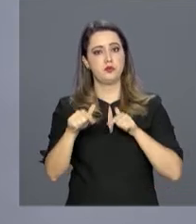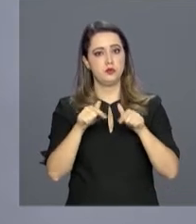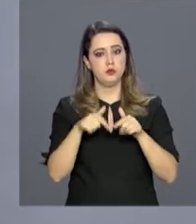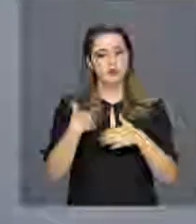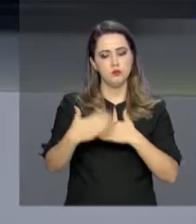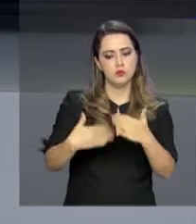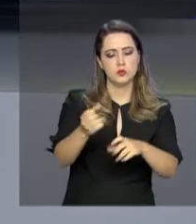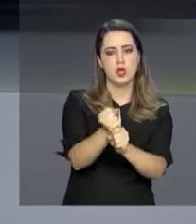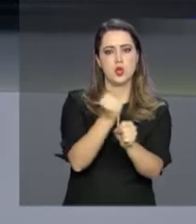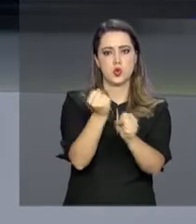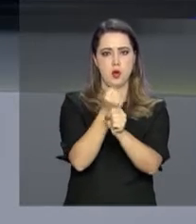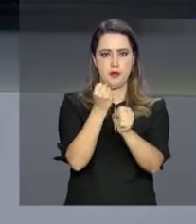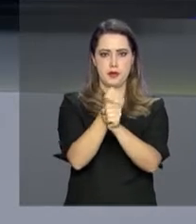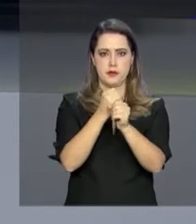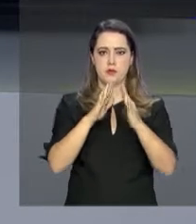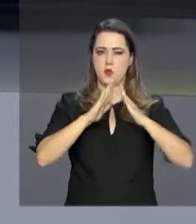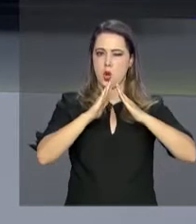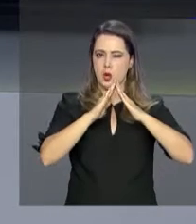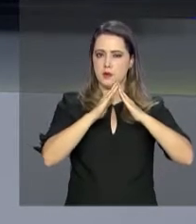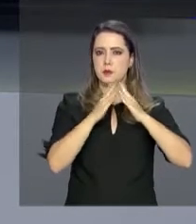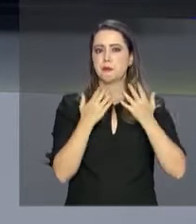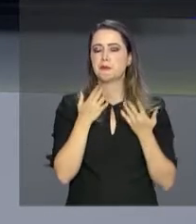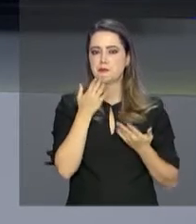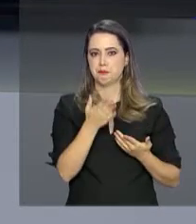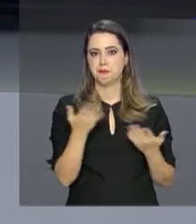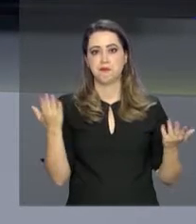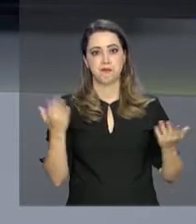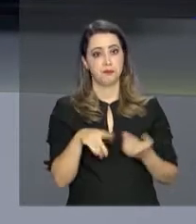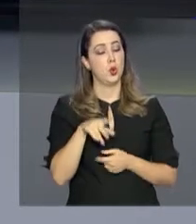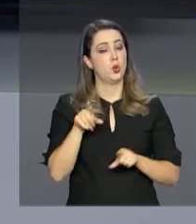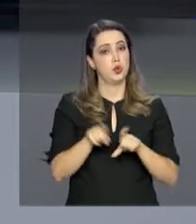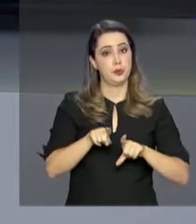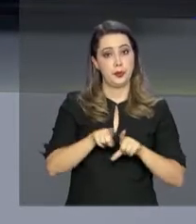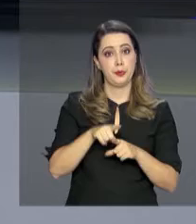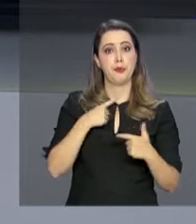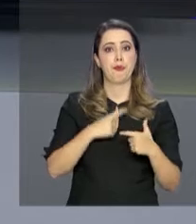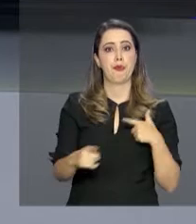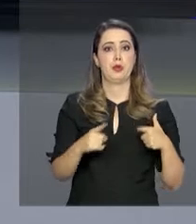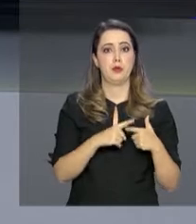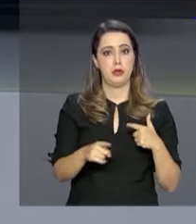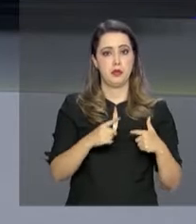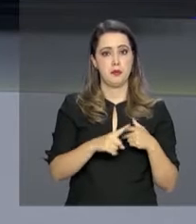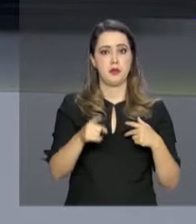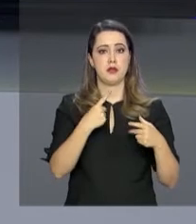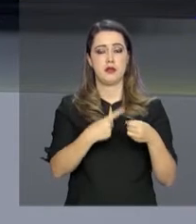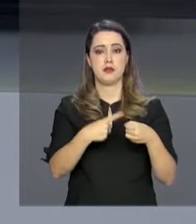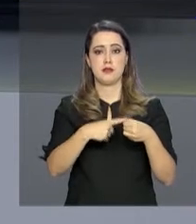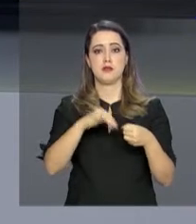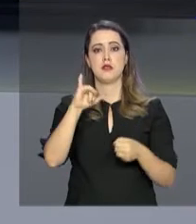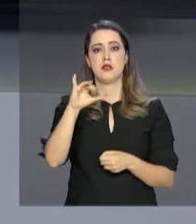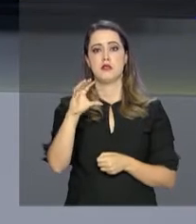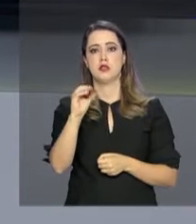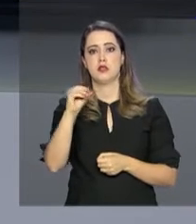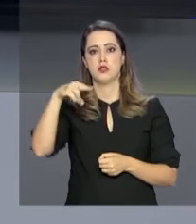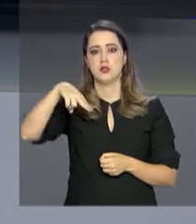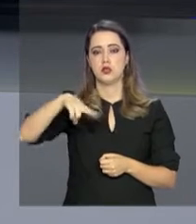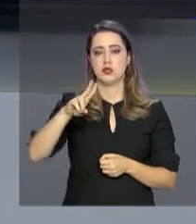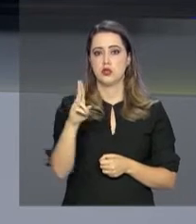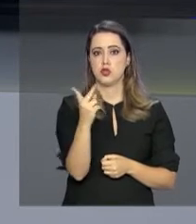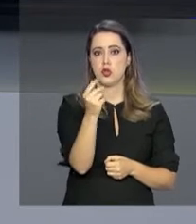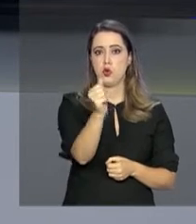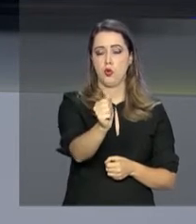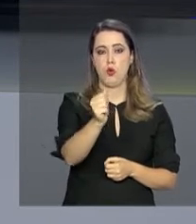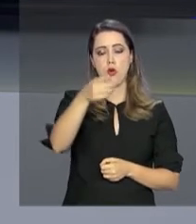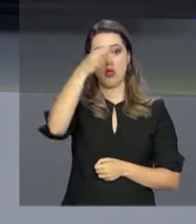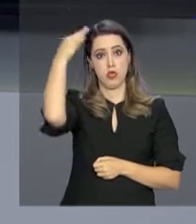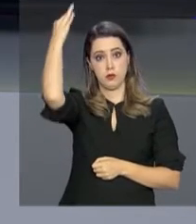obras a defesa civil nacional reconheceu hoje a situação de emergência na cidade de iconha no espírito santo afetada por